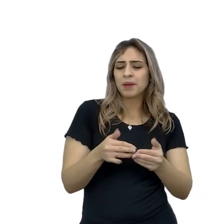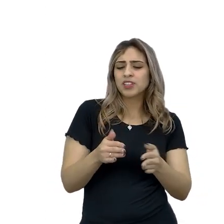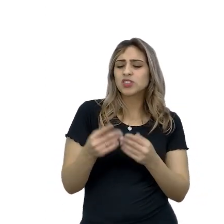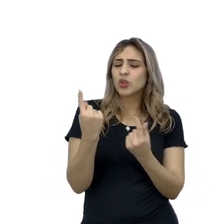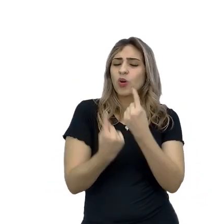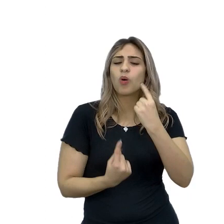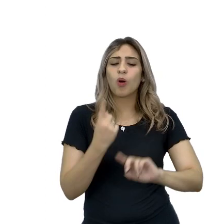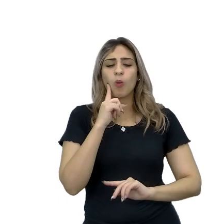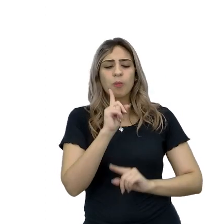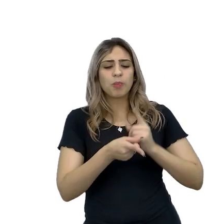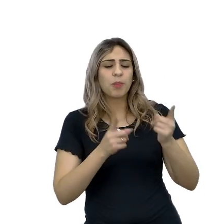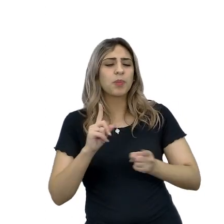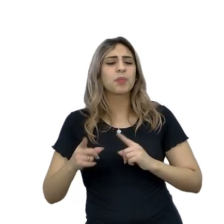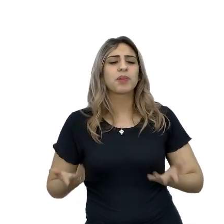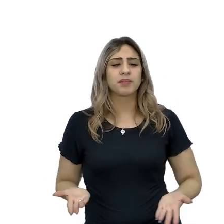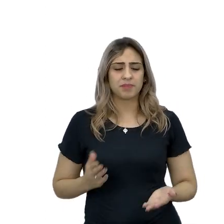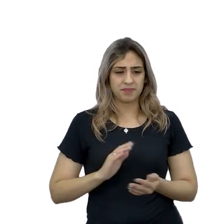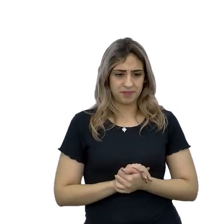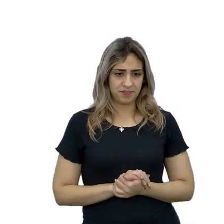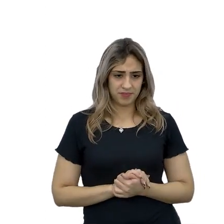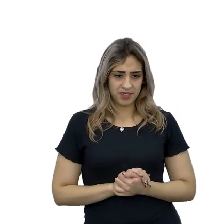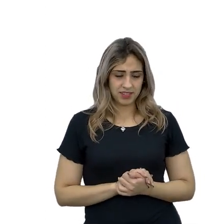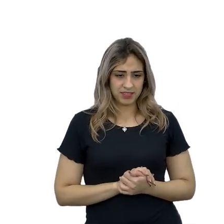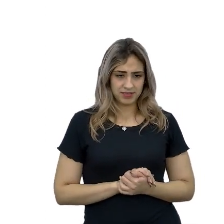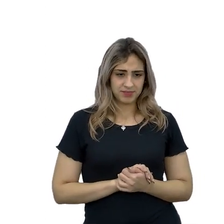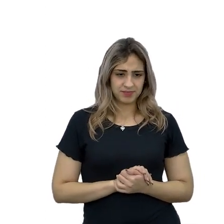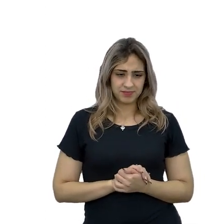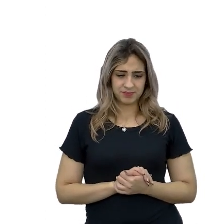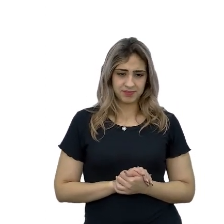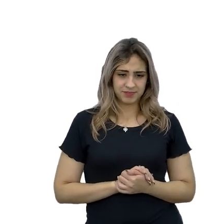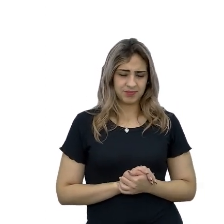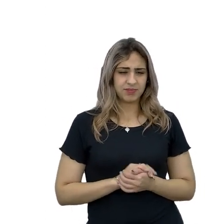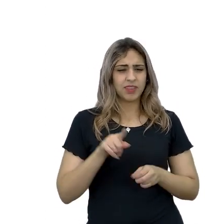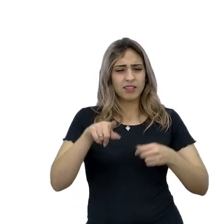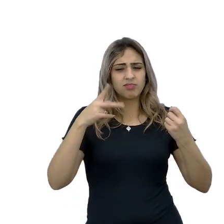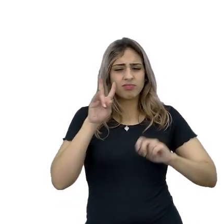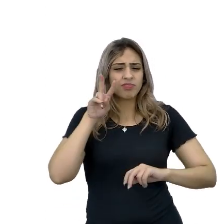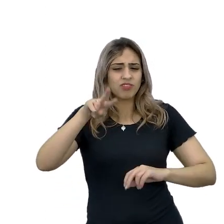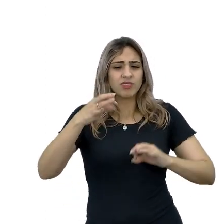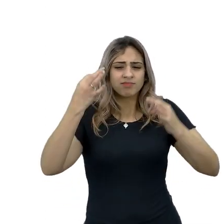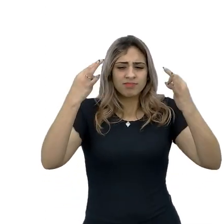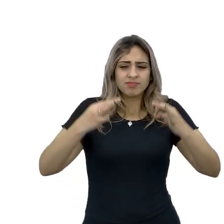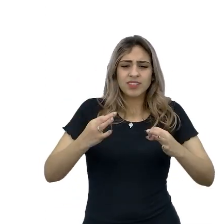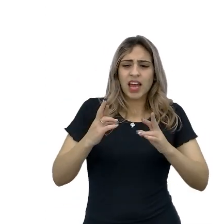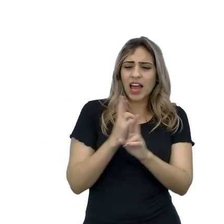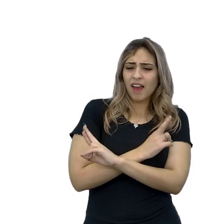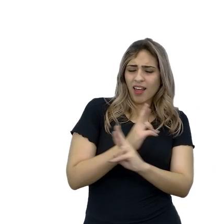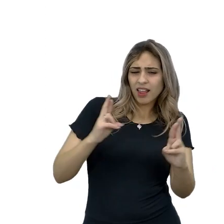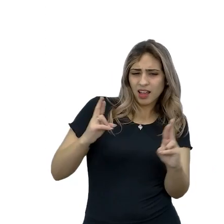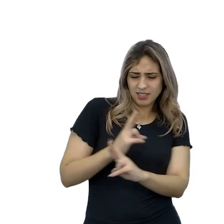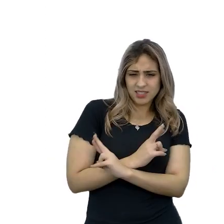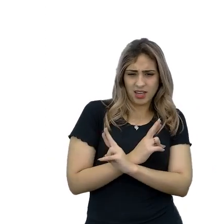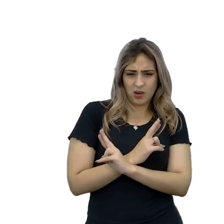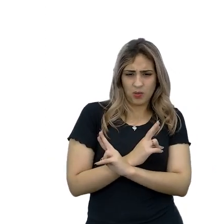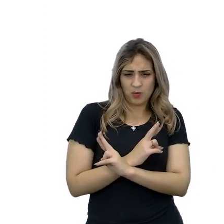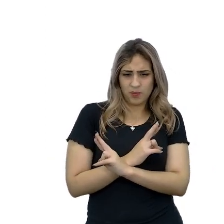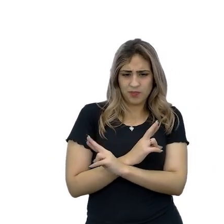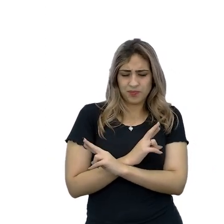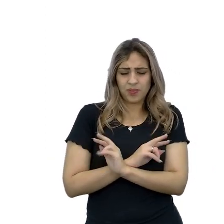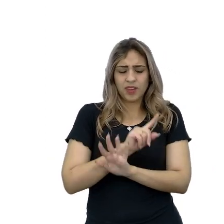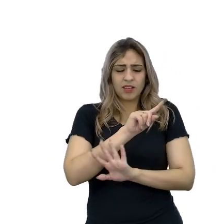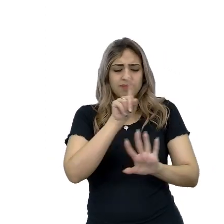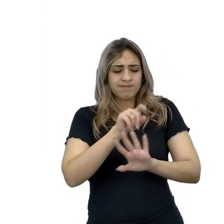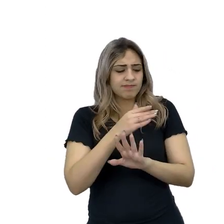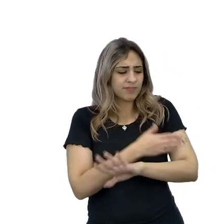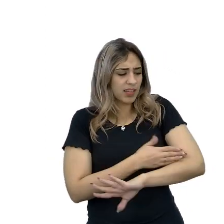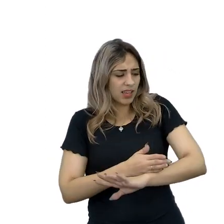qual é o comando. E depois a gente tem que verificar a relação ao